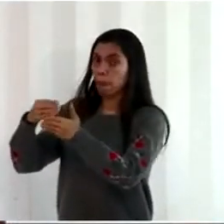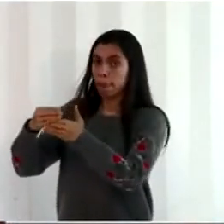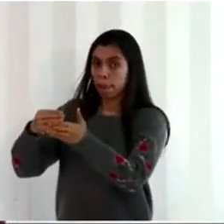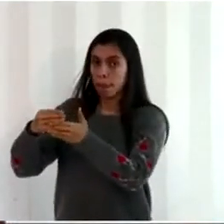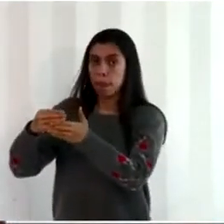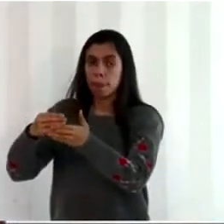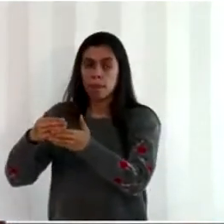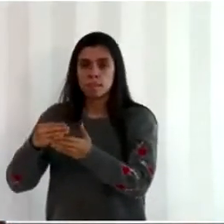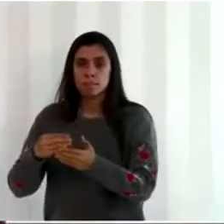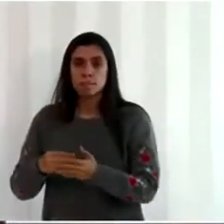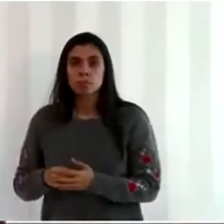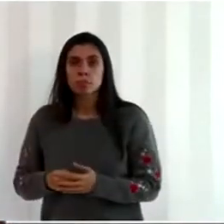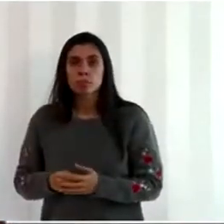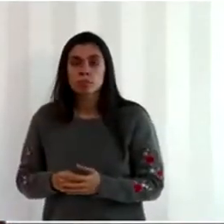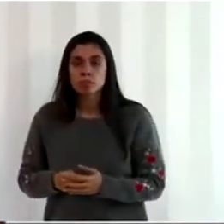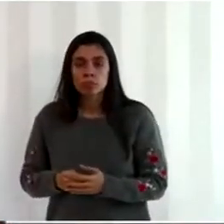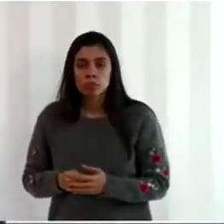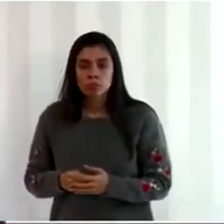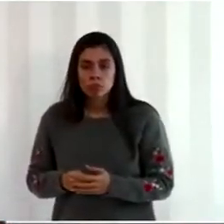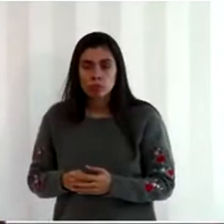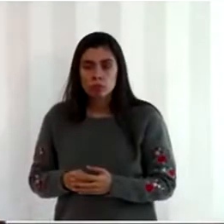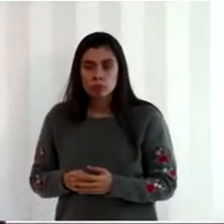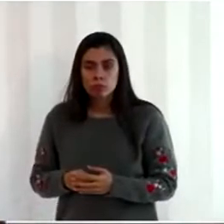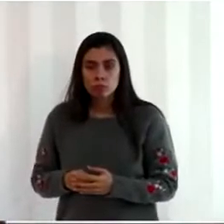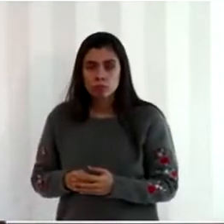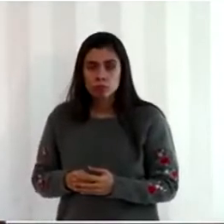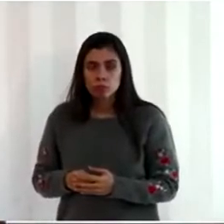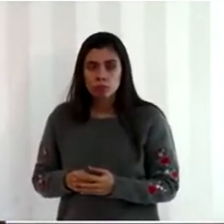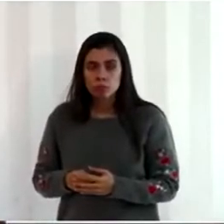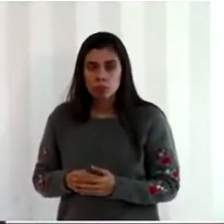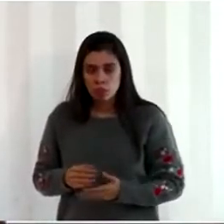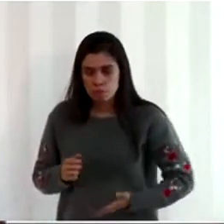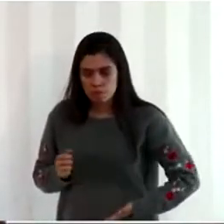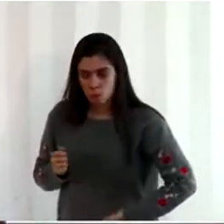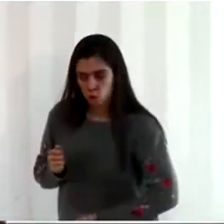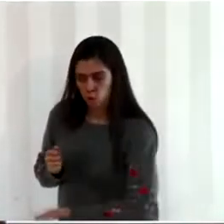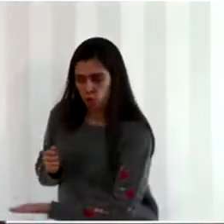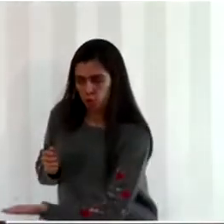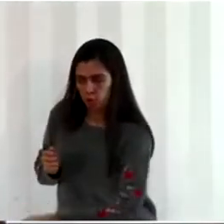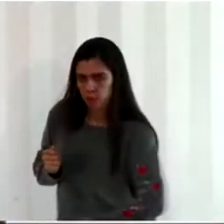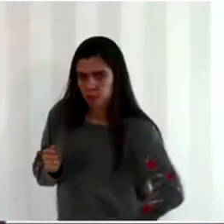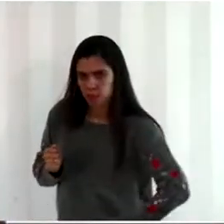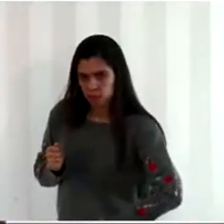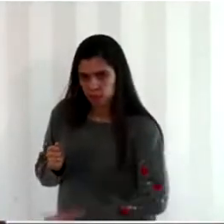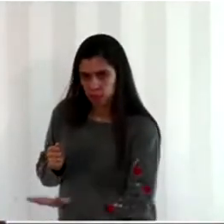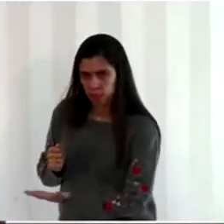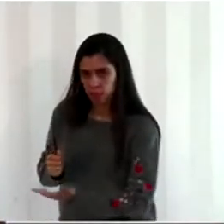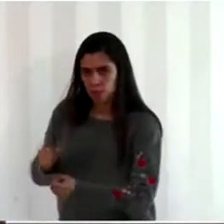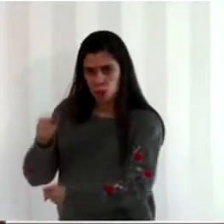com relação às datas. Depois que o povo lança o fundamento, após 16 anos de